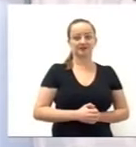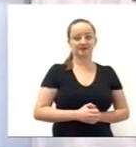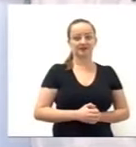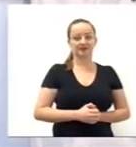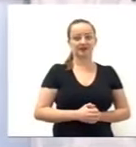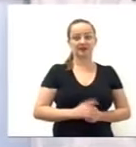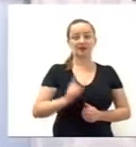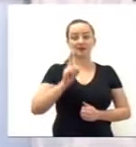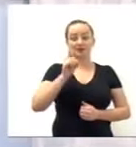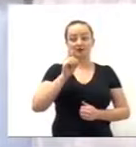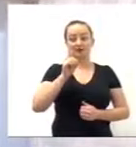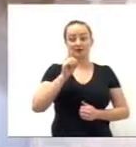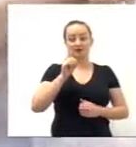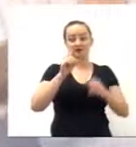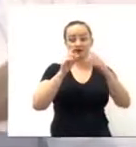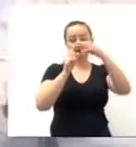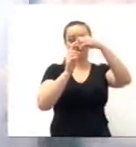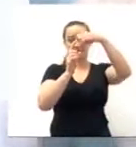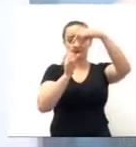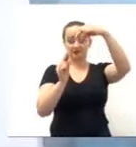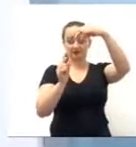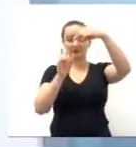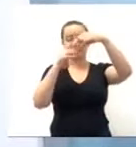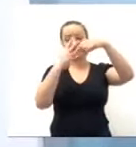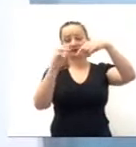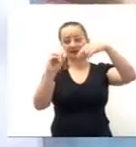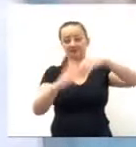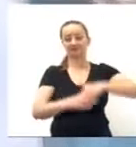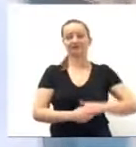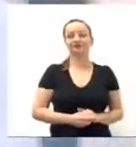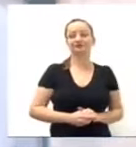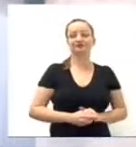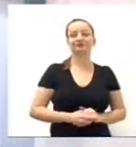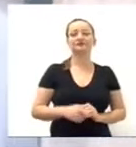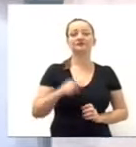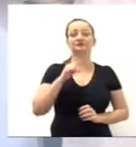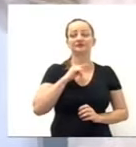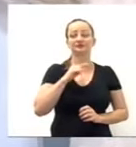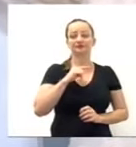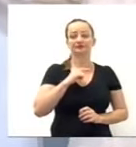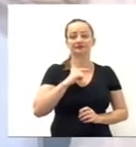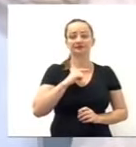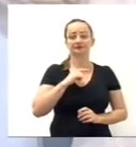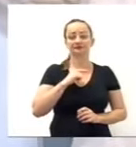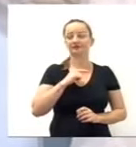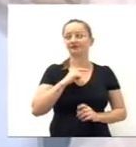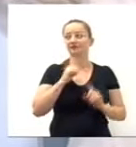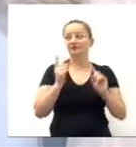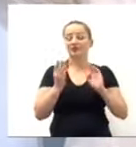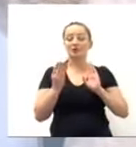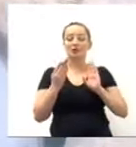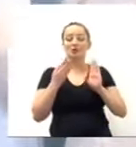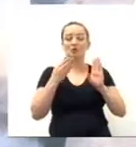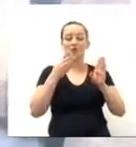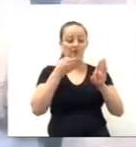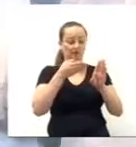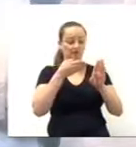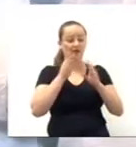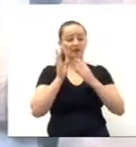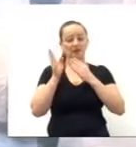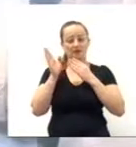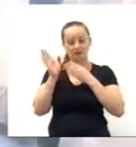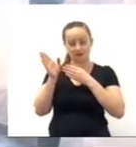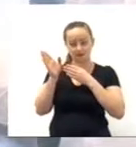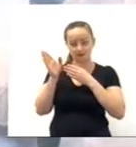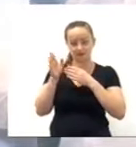estou olhando agora para esse ângulo aqui de 30 graus. Então, eu tenho cateto oposto sobre